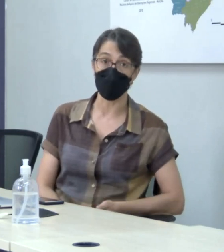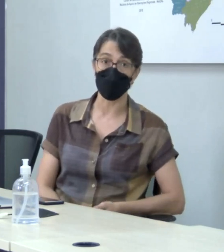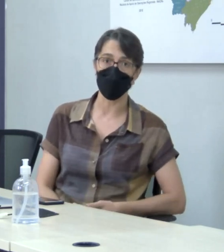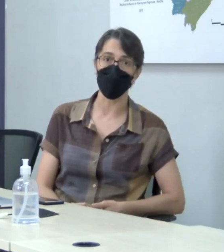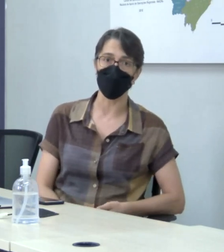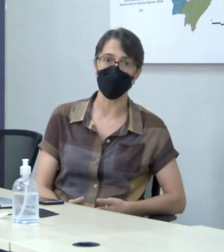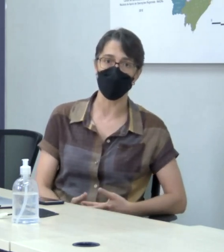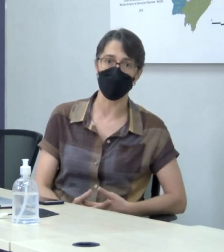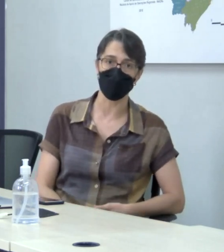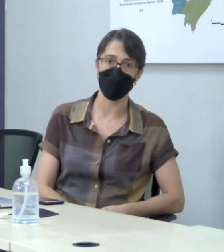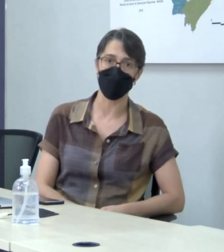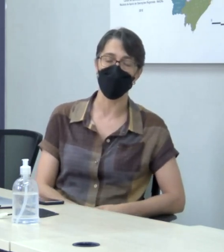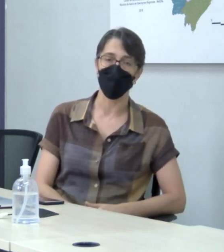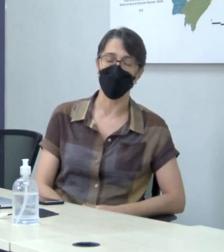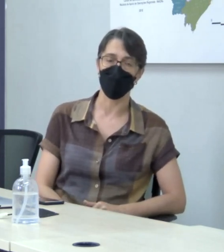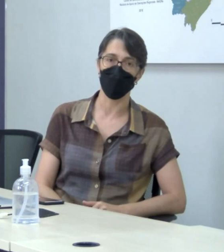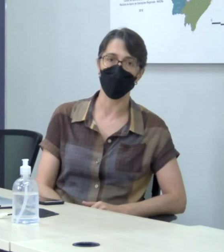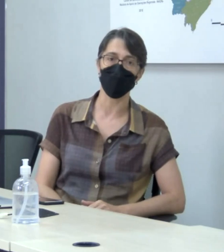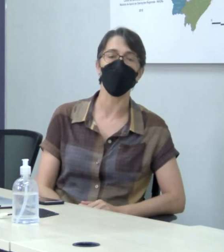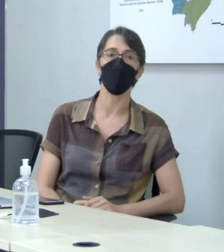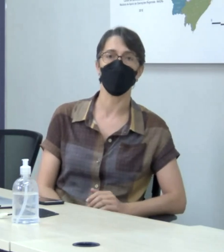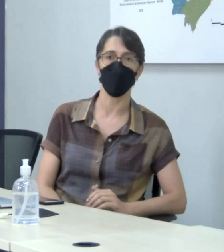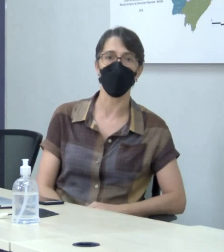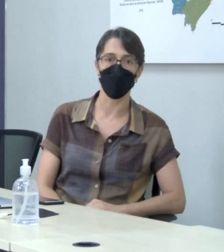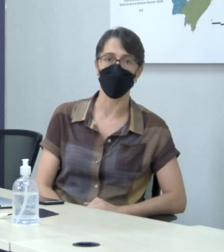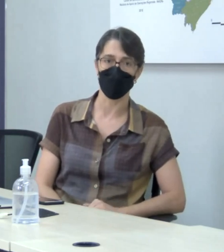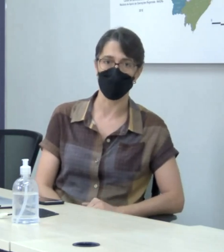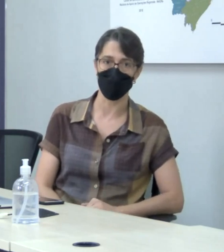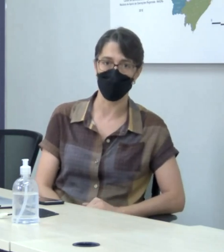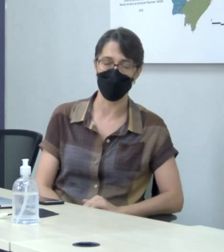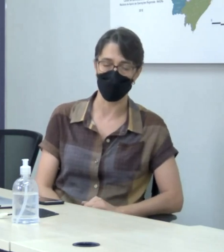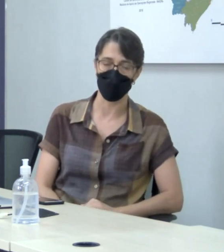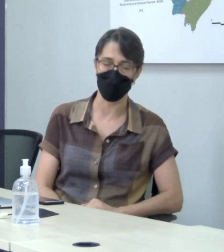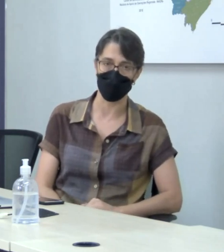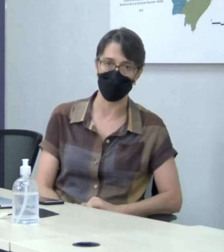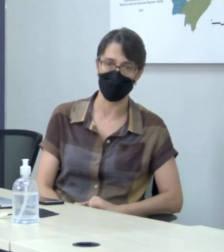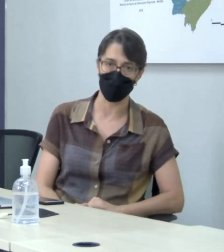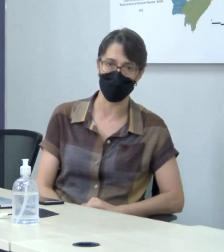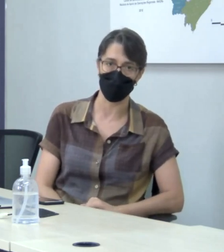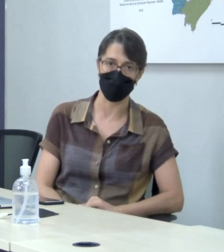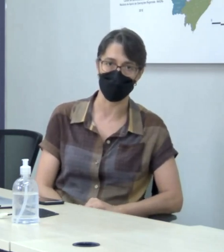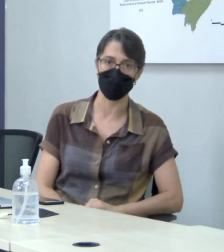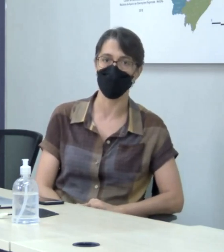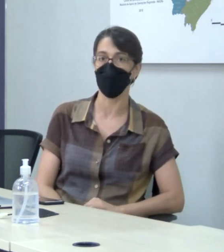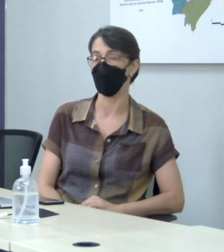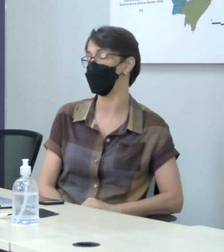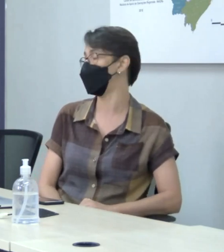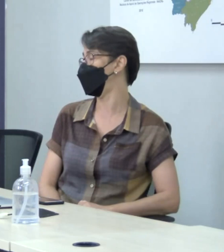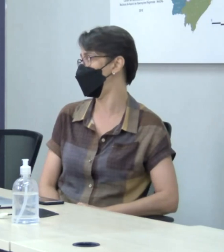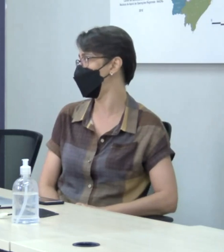quem sabe um nicho a gente consegue reverter para alguma coisa positiva para as famílias e pelas próprias crianças